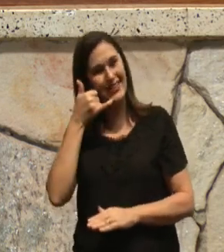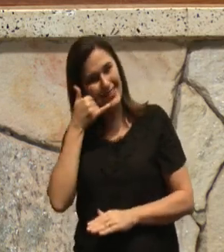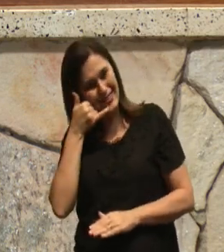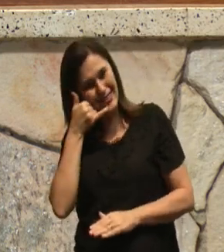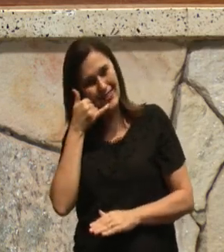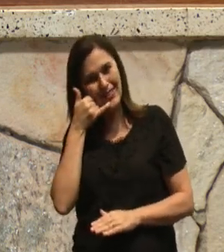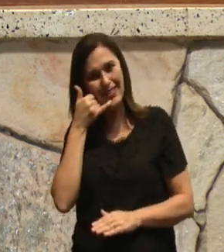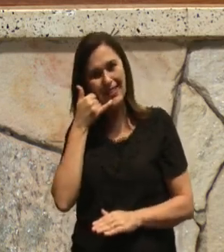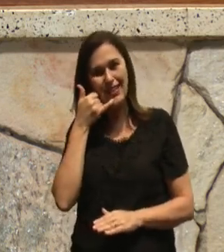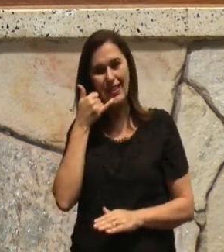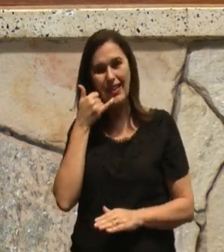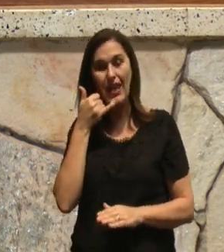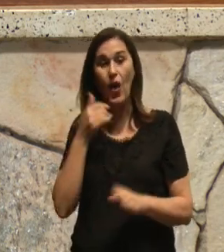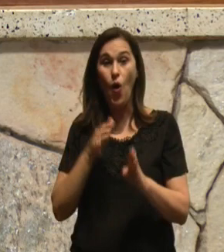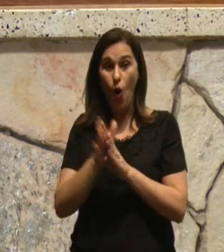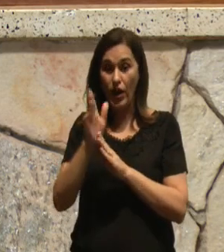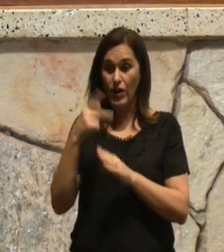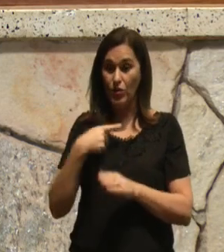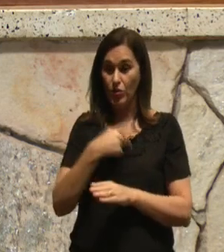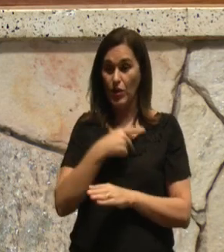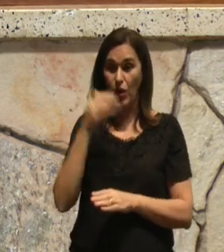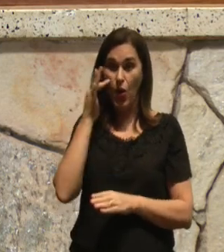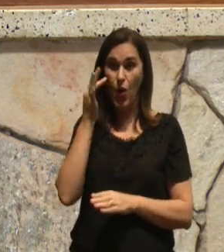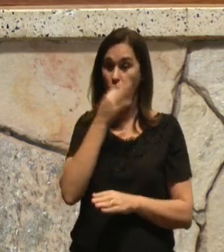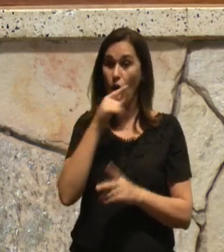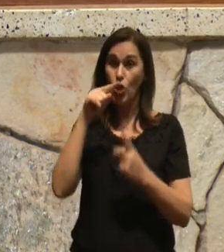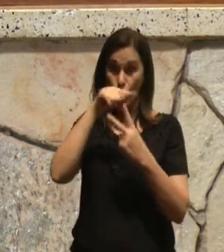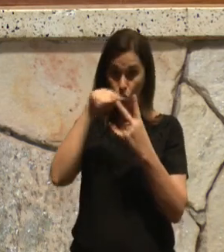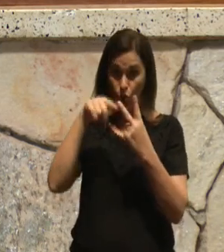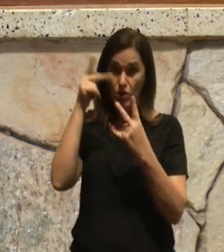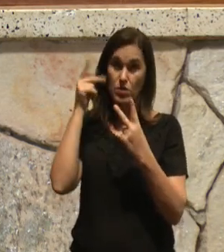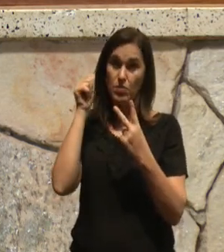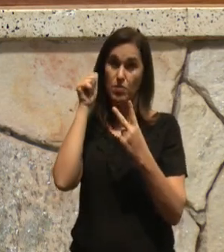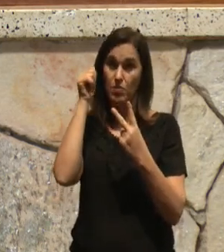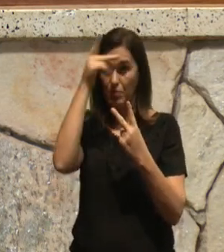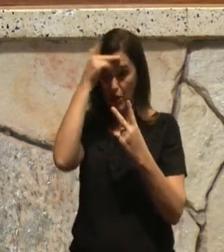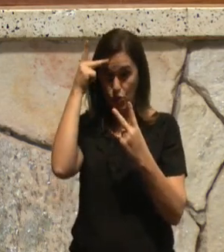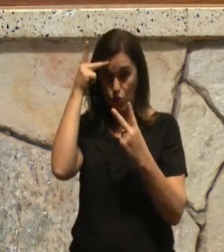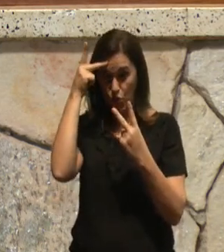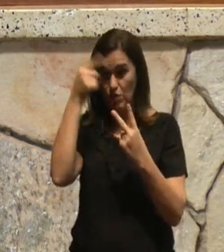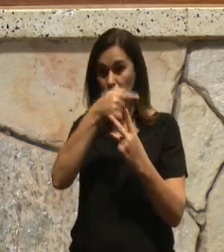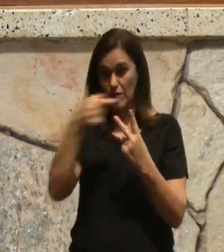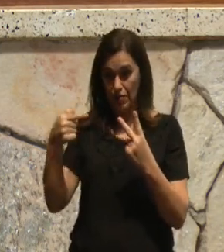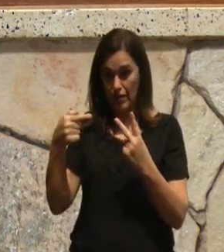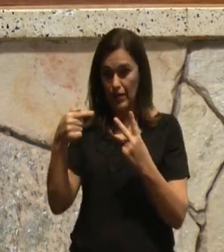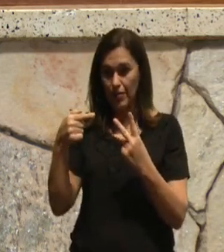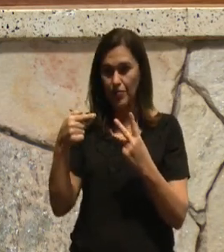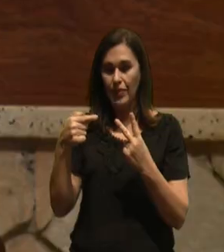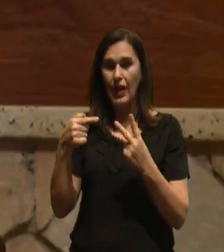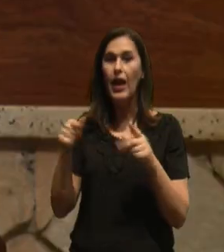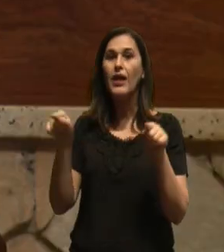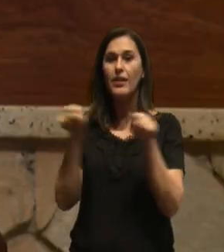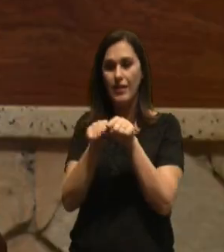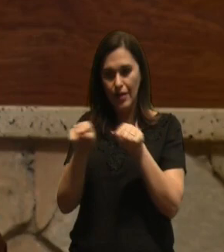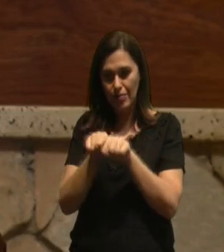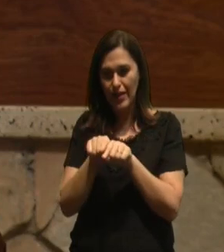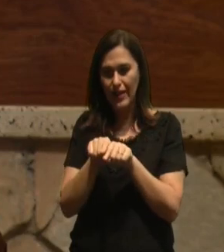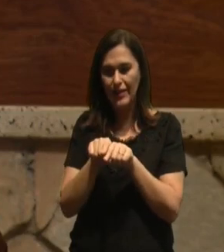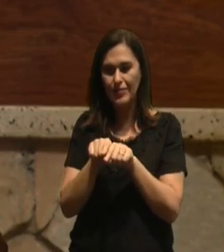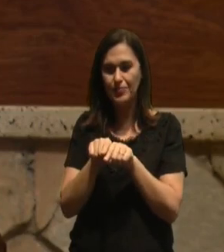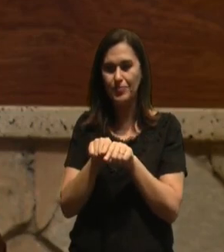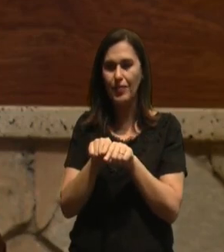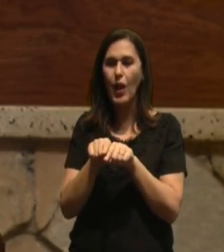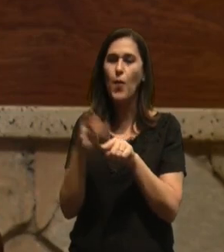é a orientação do pastor Francisco, de orar para duas pessoas, a gente continua. E, paralelo a isso, a gente também